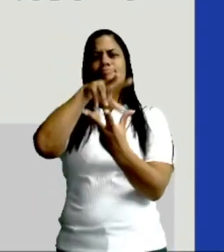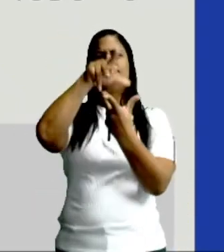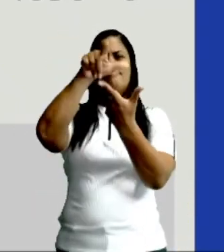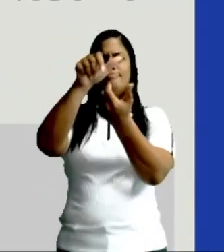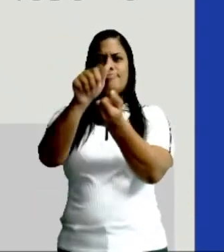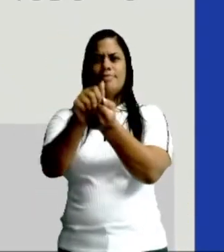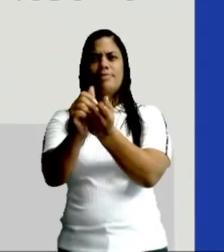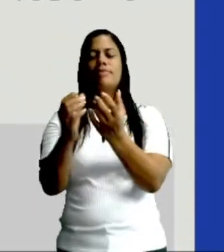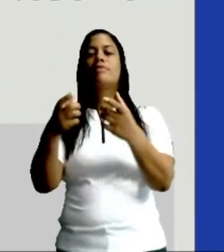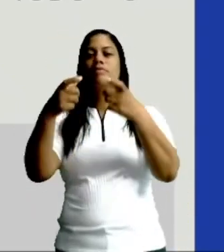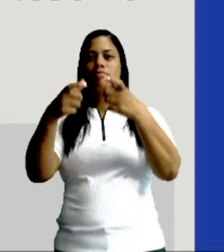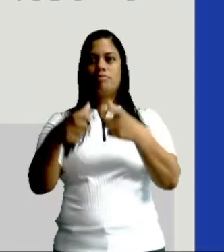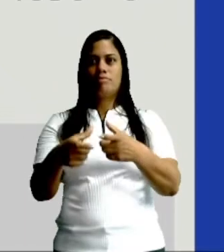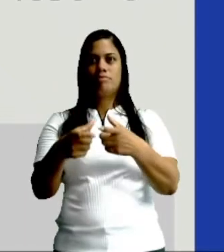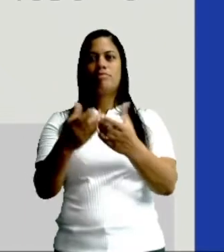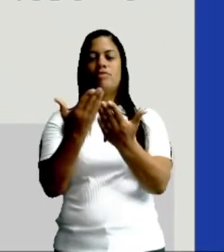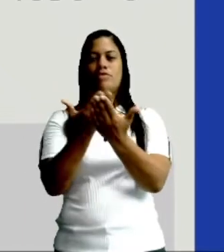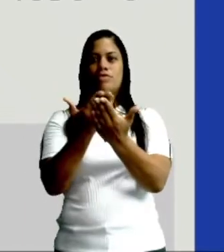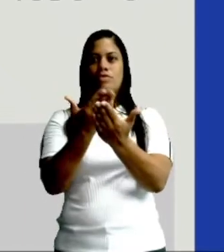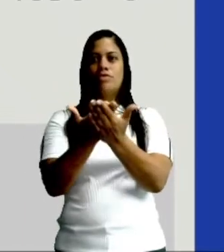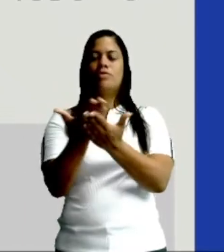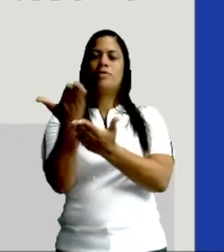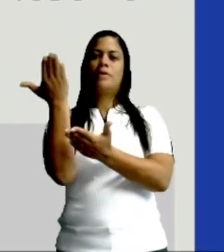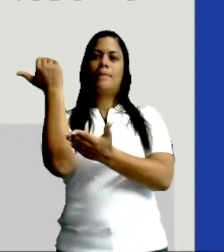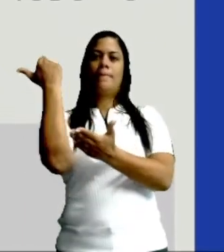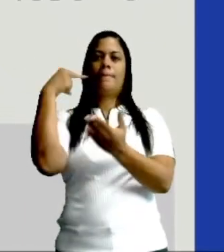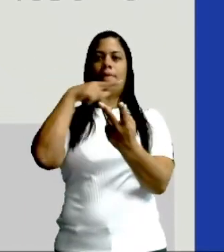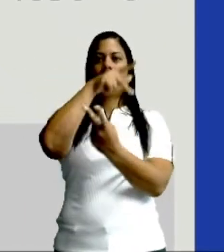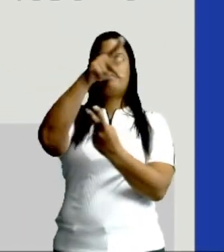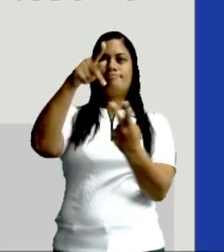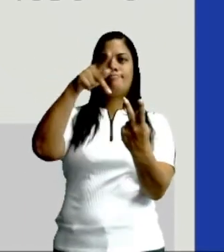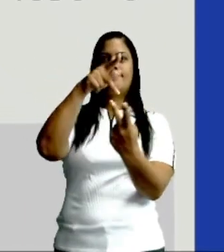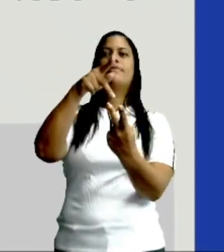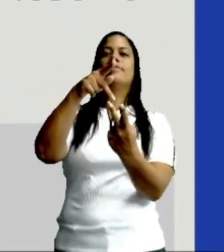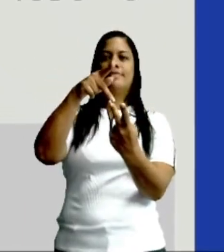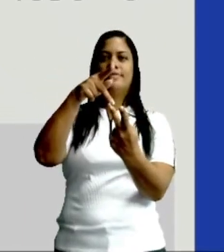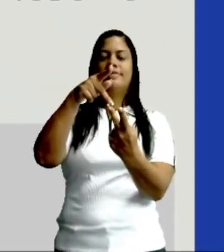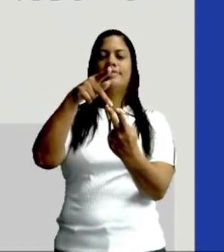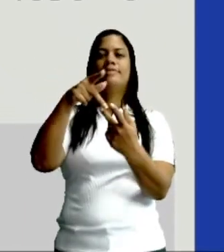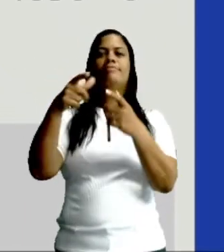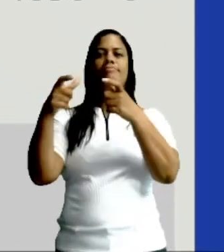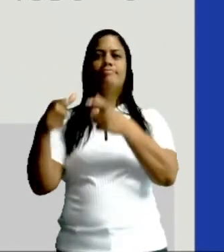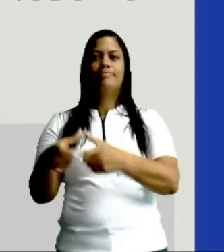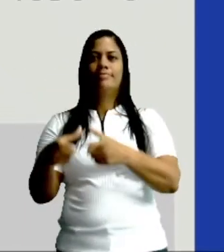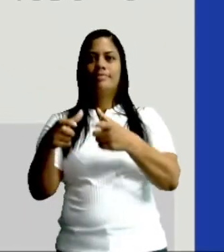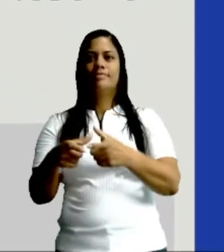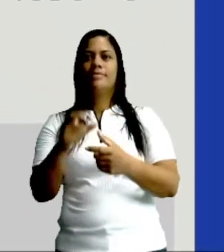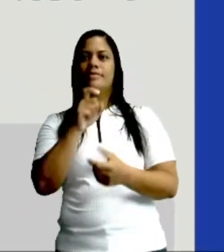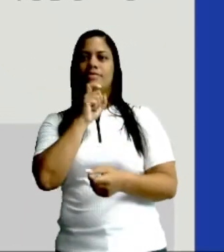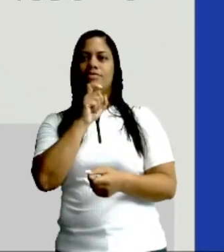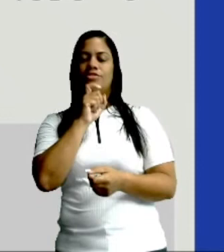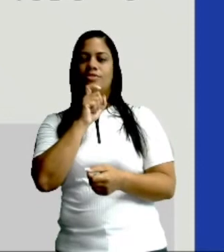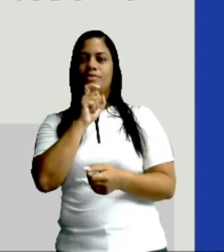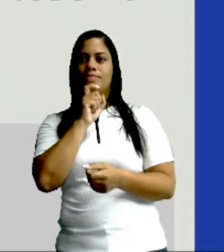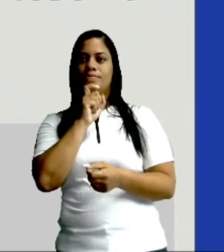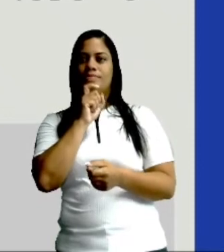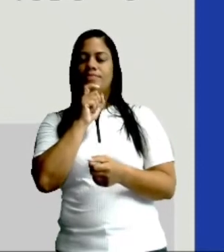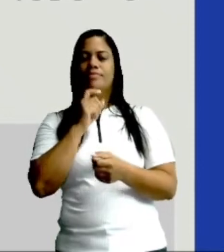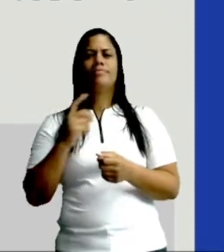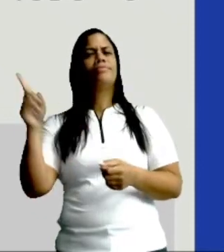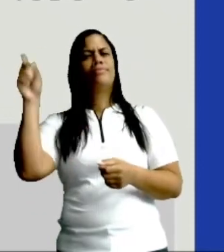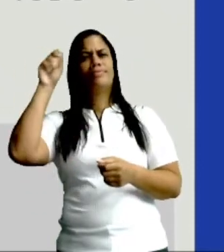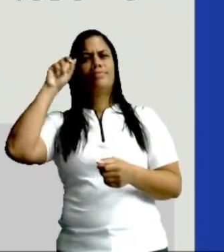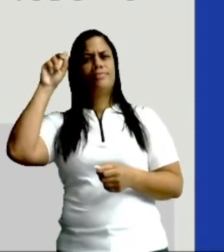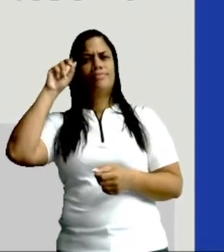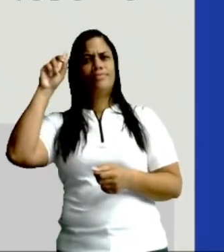Eles se concentram em estudar o passado da Terra contido no gelo e no ambiente do continente gelado. Sua rotina